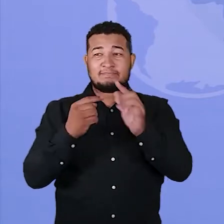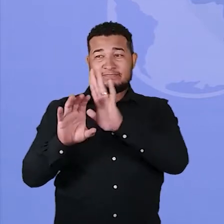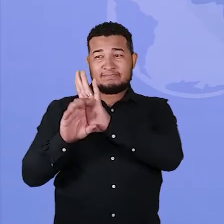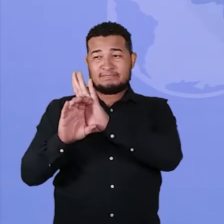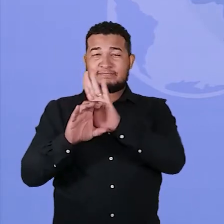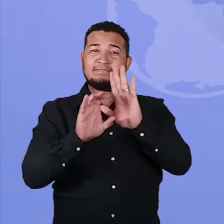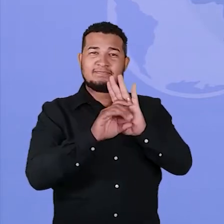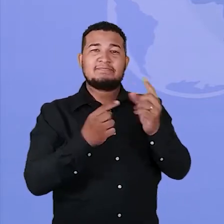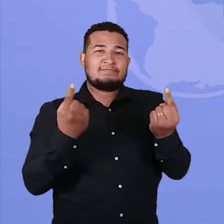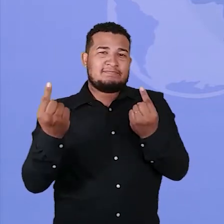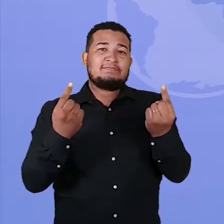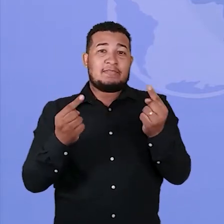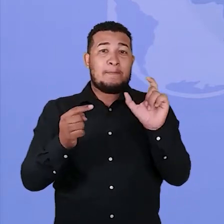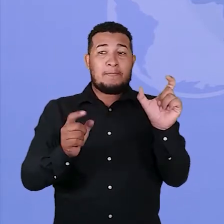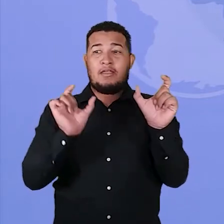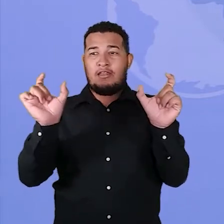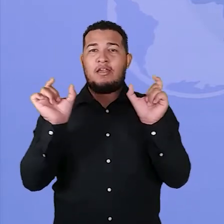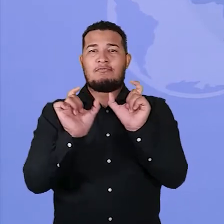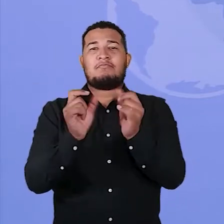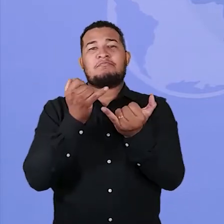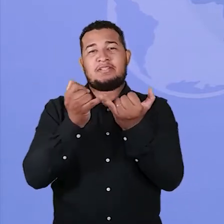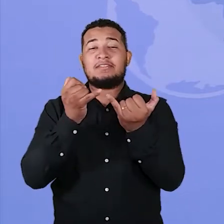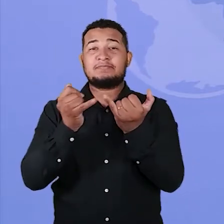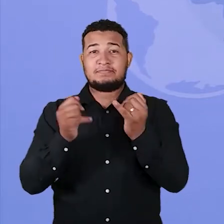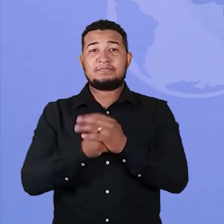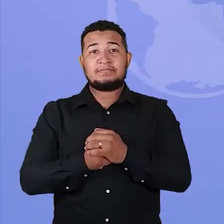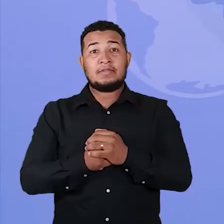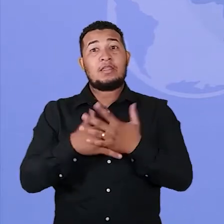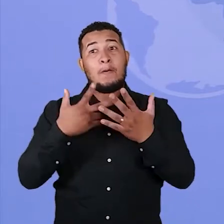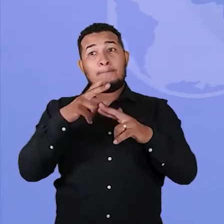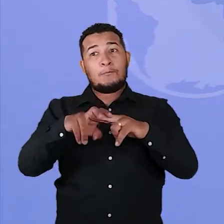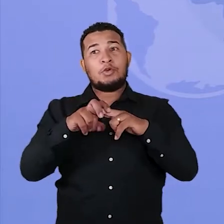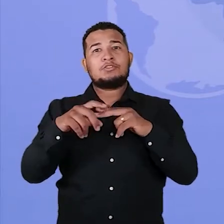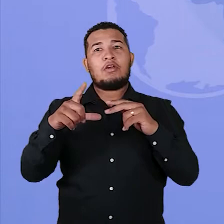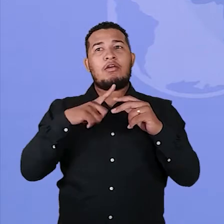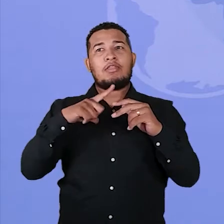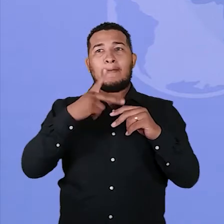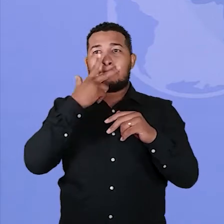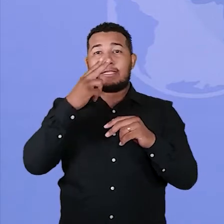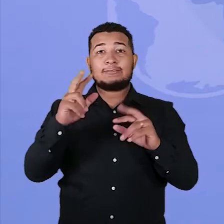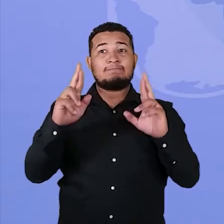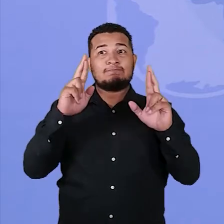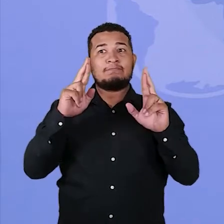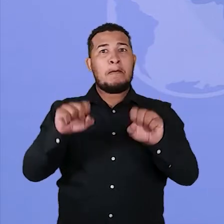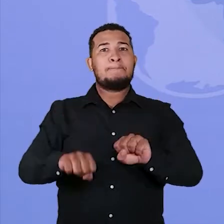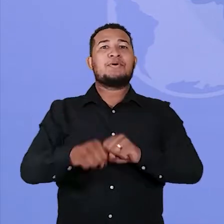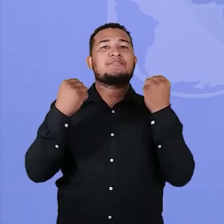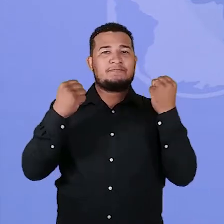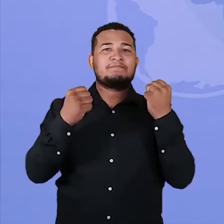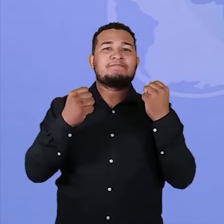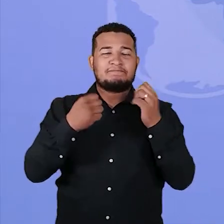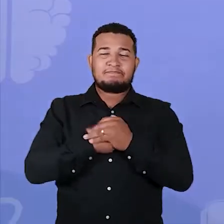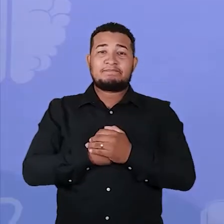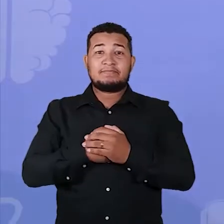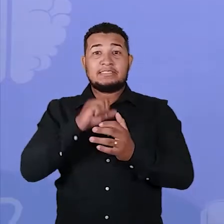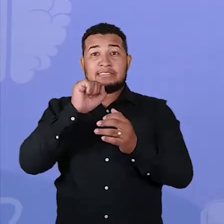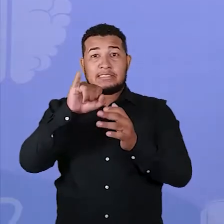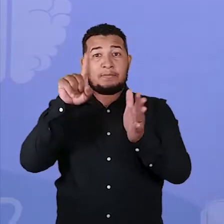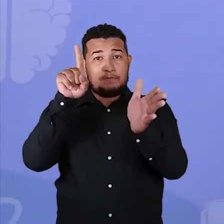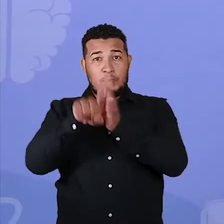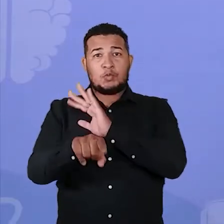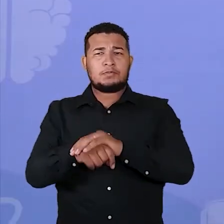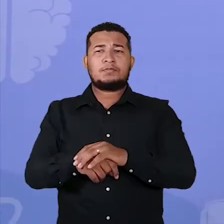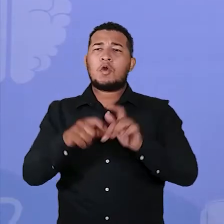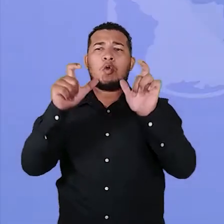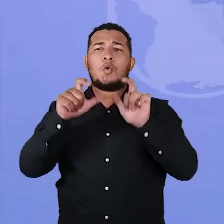tivesse a característica da paciência. Então, houve uma quebra de expectativa. Se tivesse